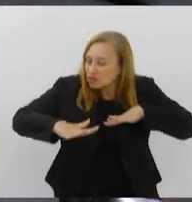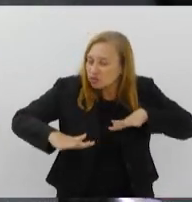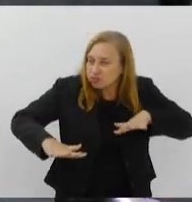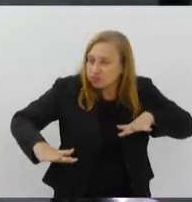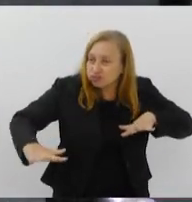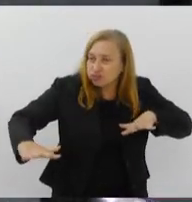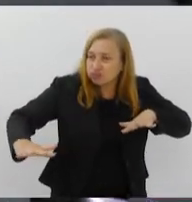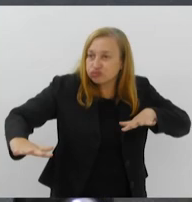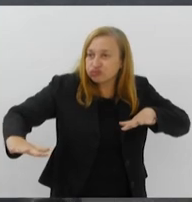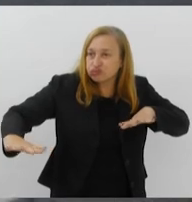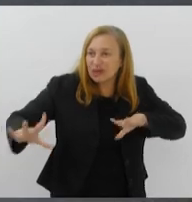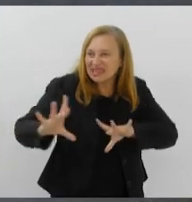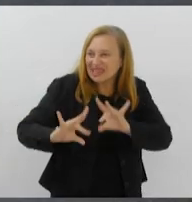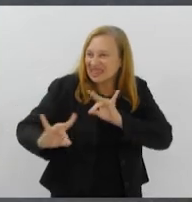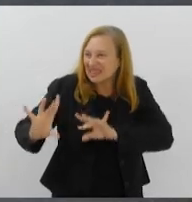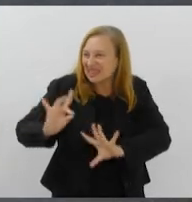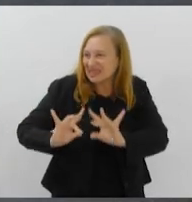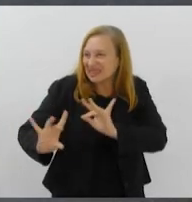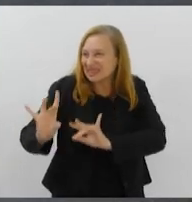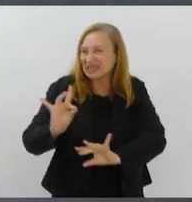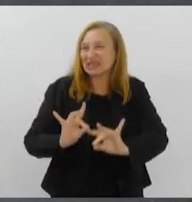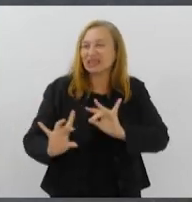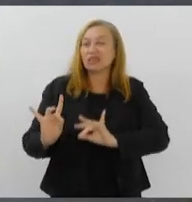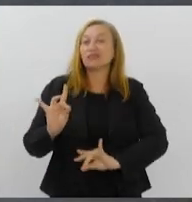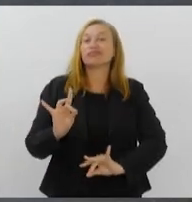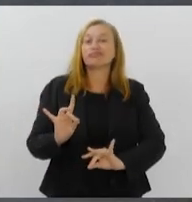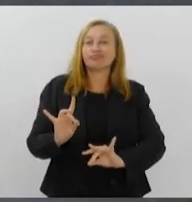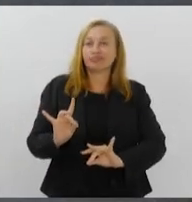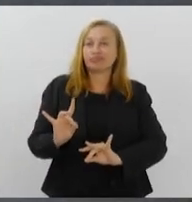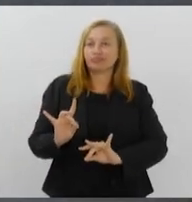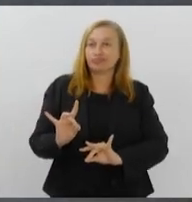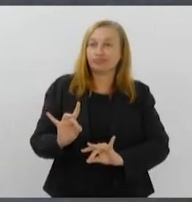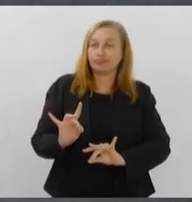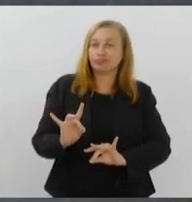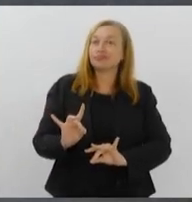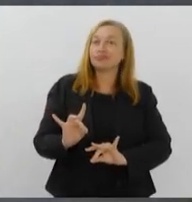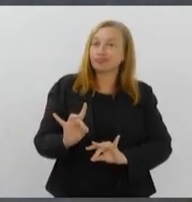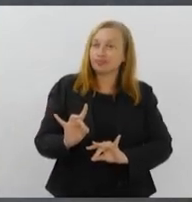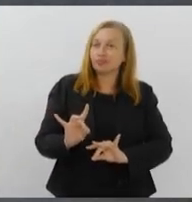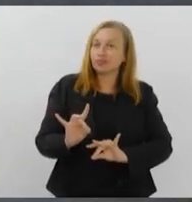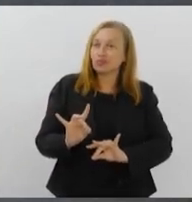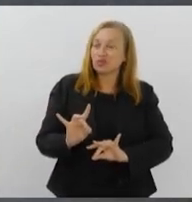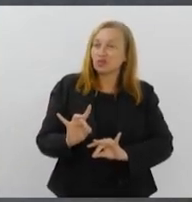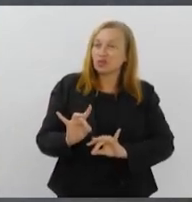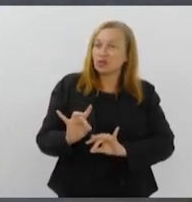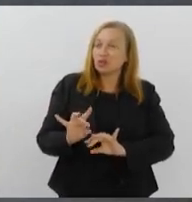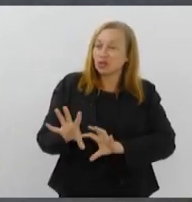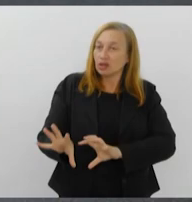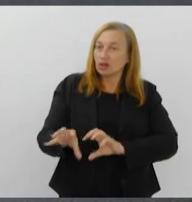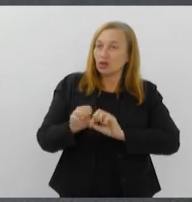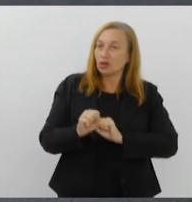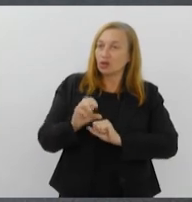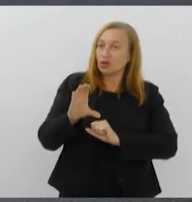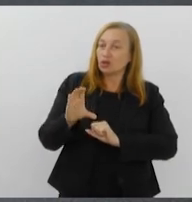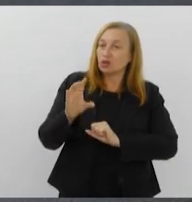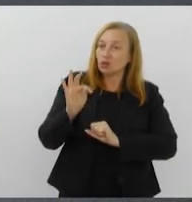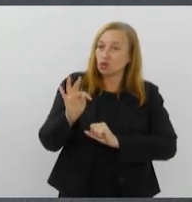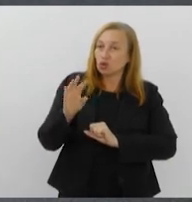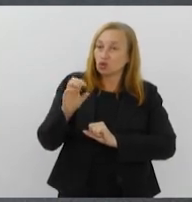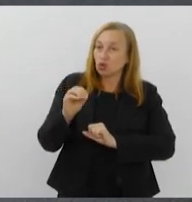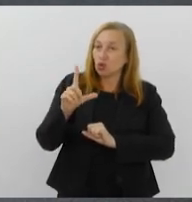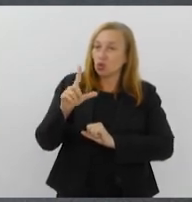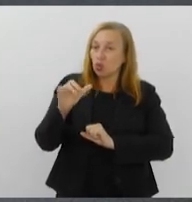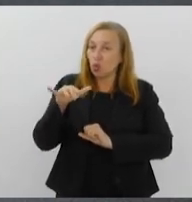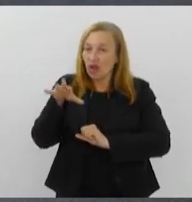dramática. Tão dramática que houve a contaminação do Tolueno, que ainda está sendo investigado e se